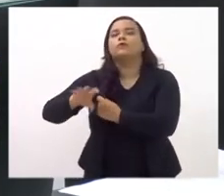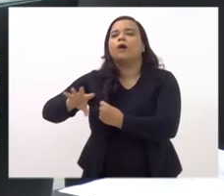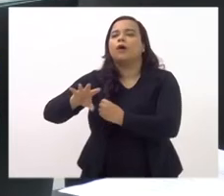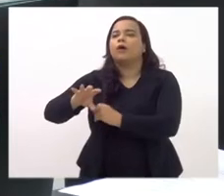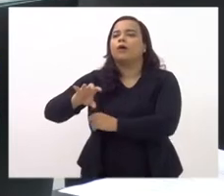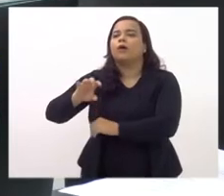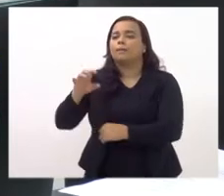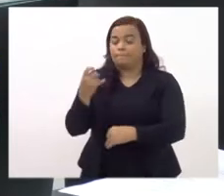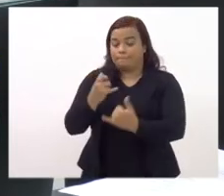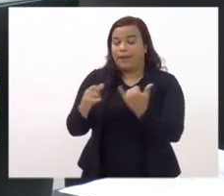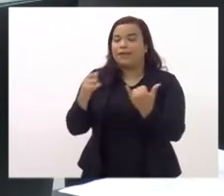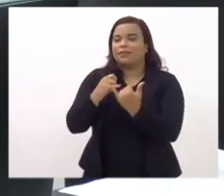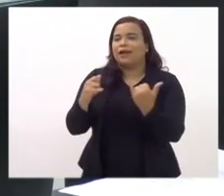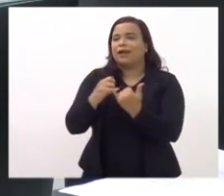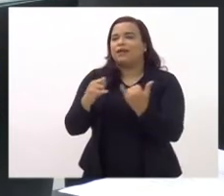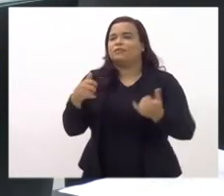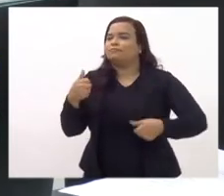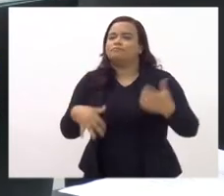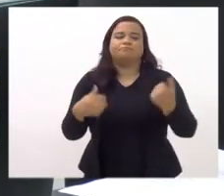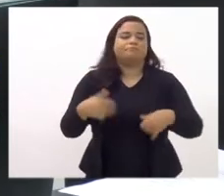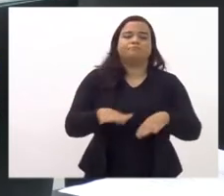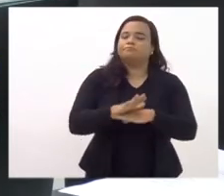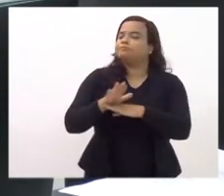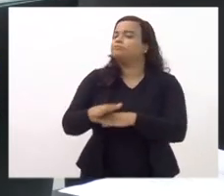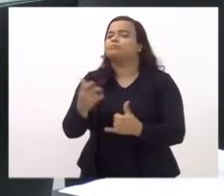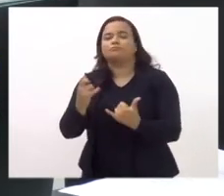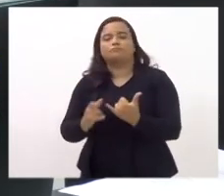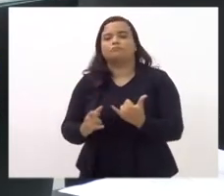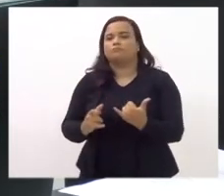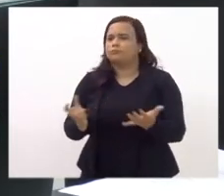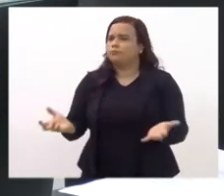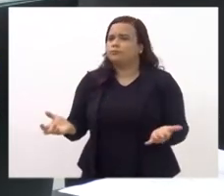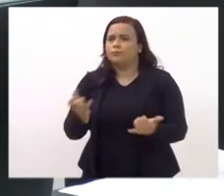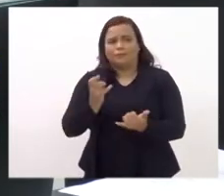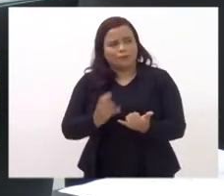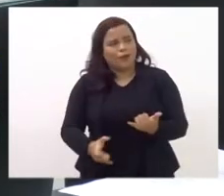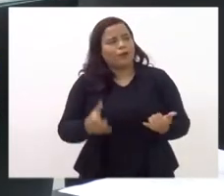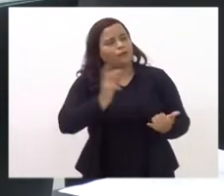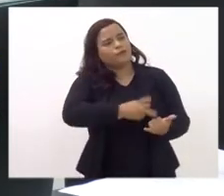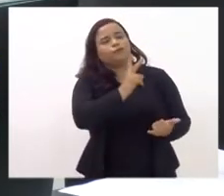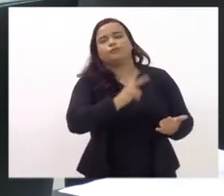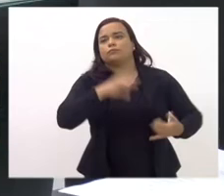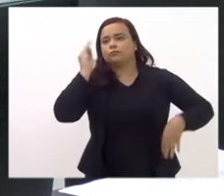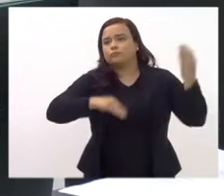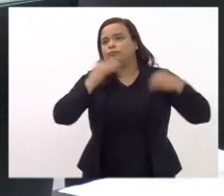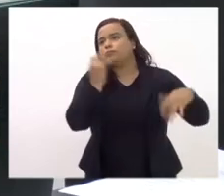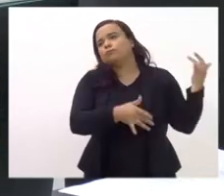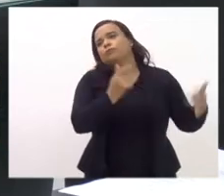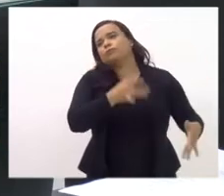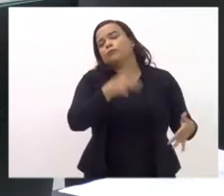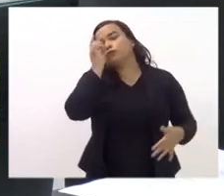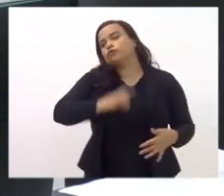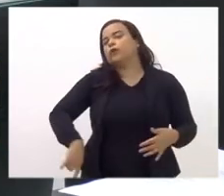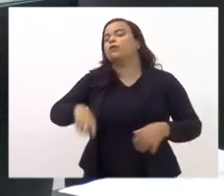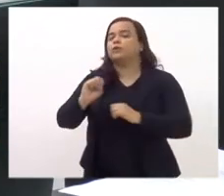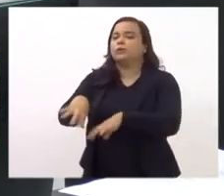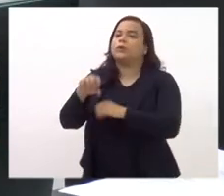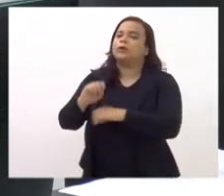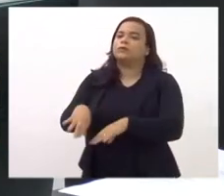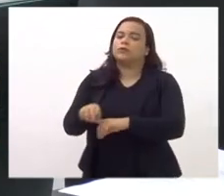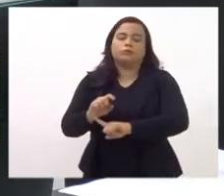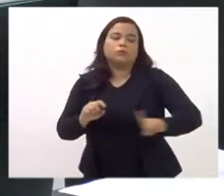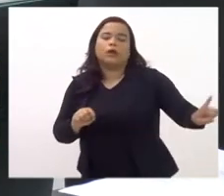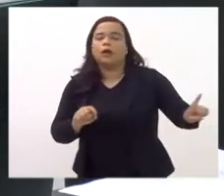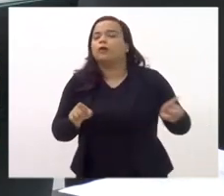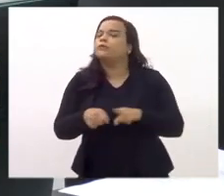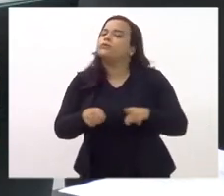do santo, né? A gente vai ficar numa situação que vamos continuar tendo evasão, vamos continuar tendo o direito à educação sendo negado e vamos continuar